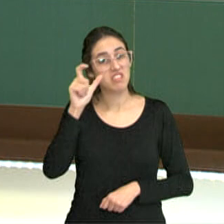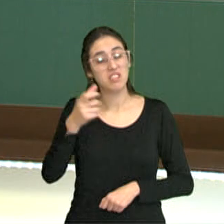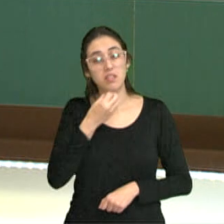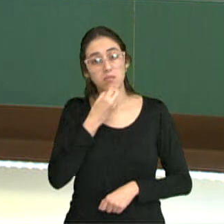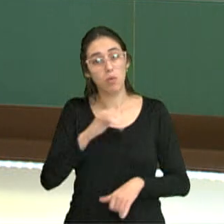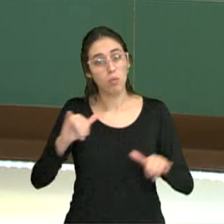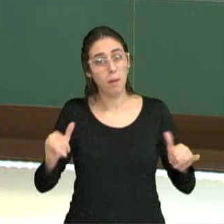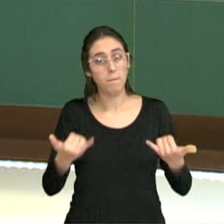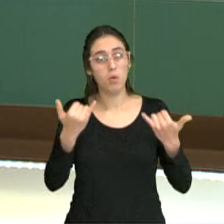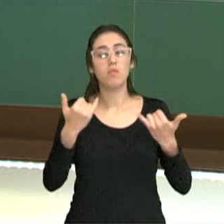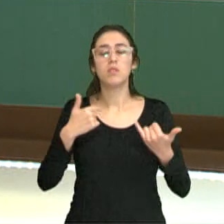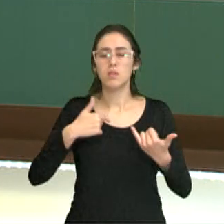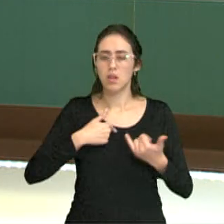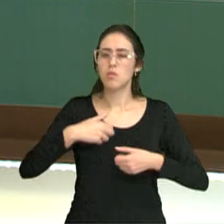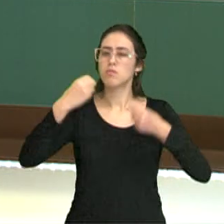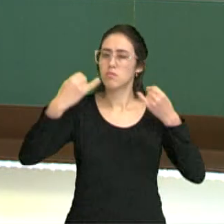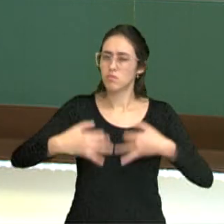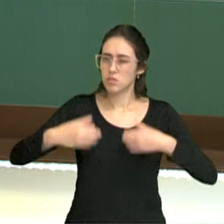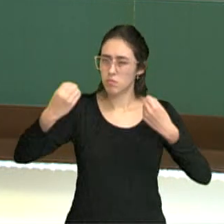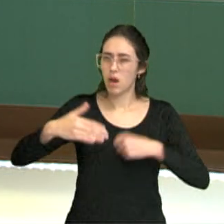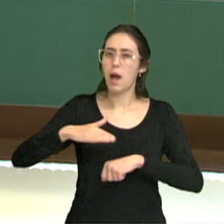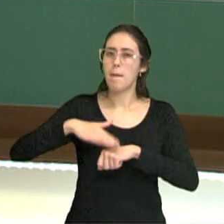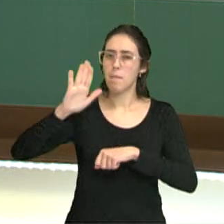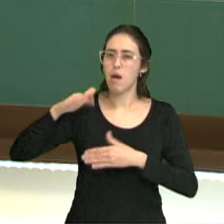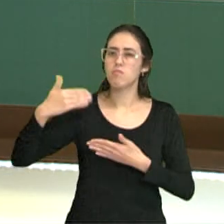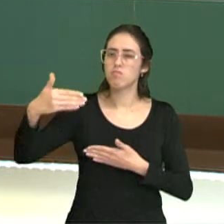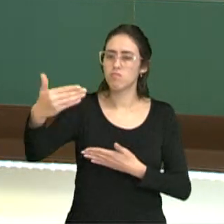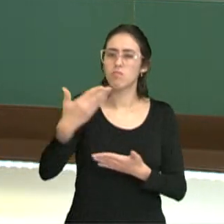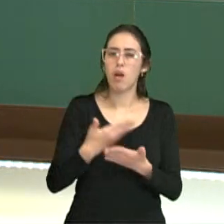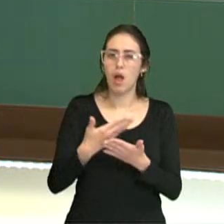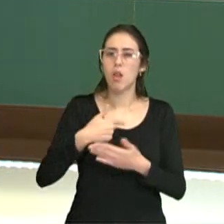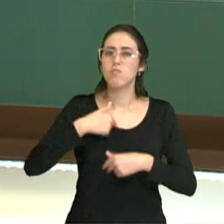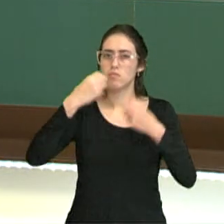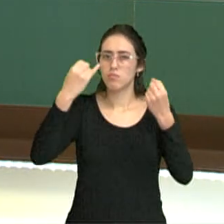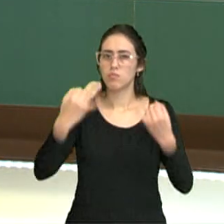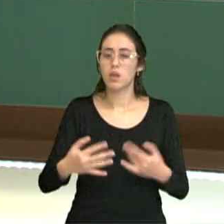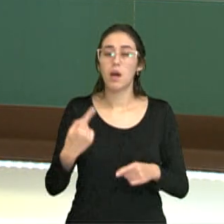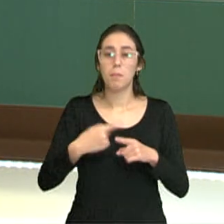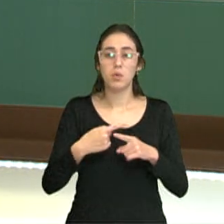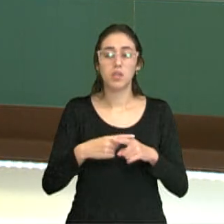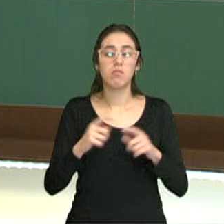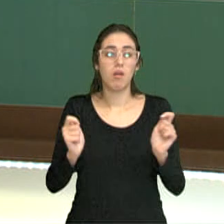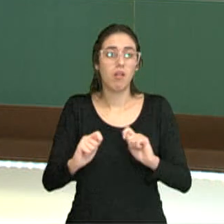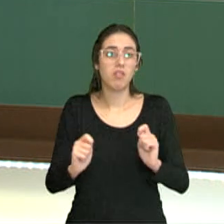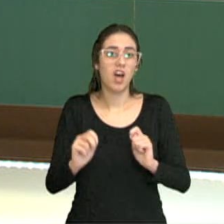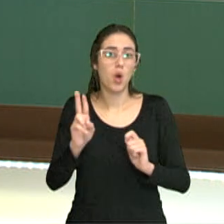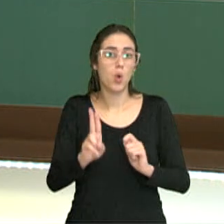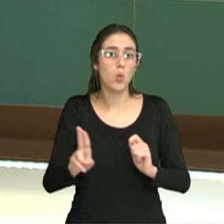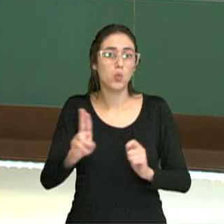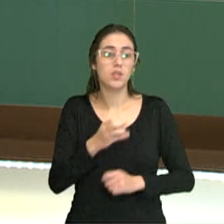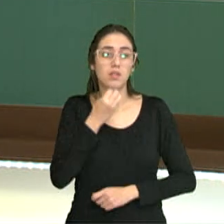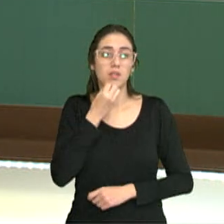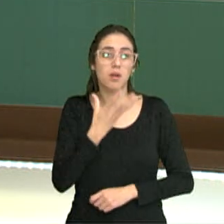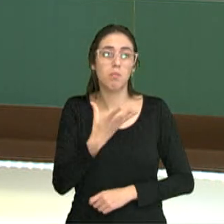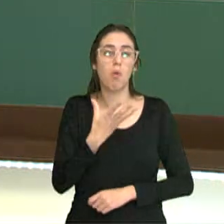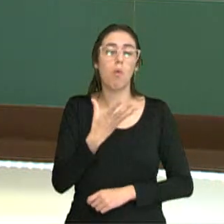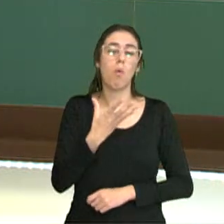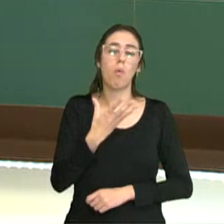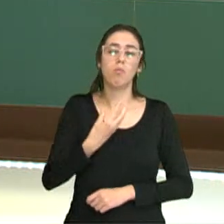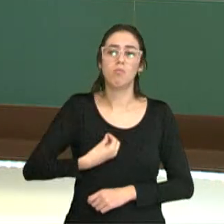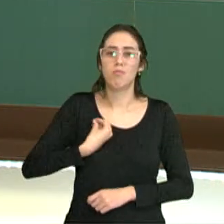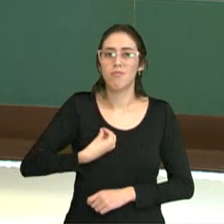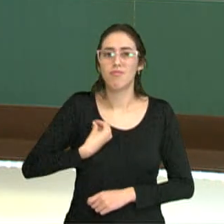aplicação que a gente vai conversar muito sobre ela nos próximos vídeos, porque ela pode ser utilizada, por exemplo, para